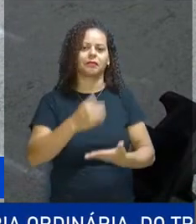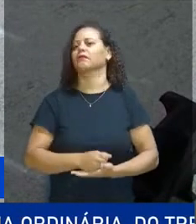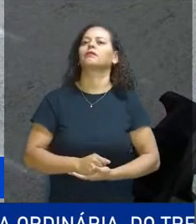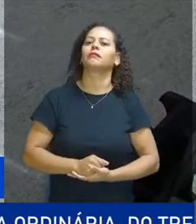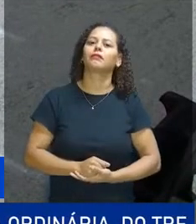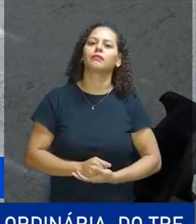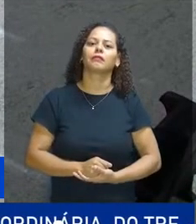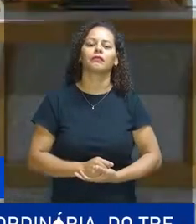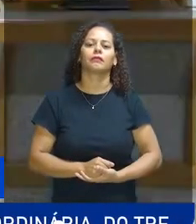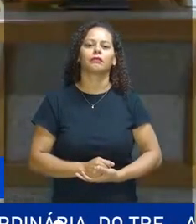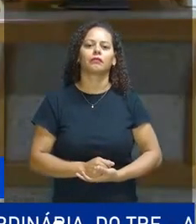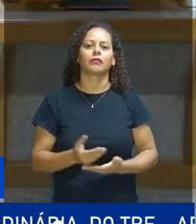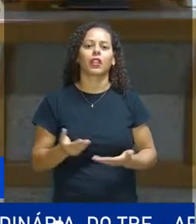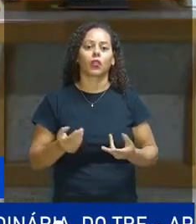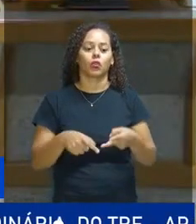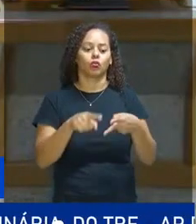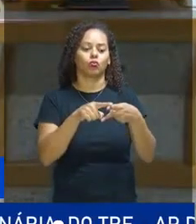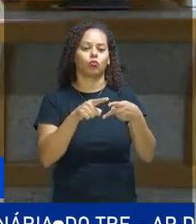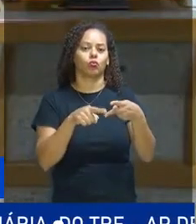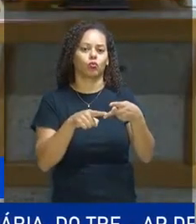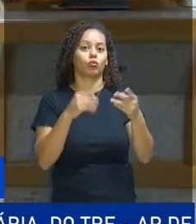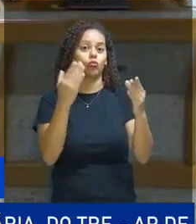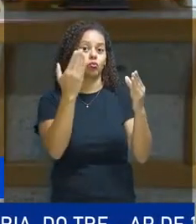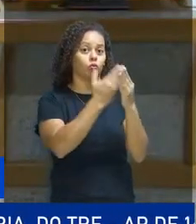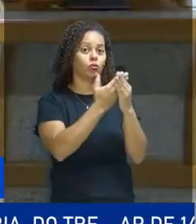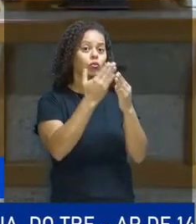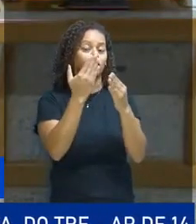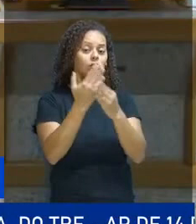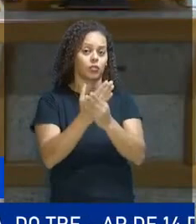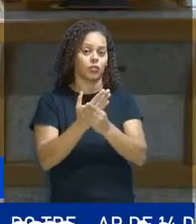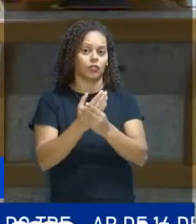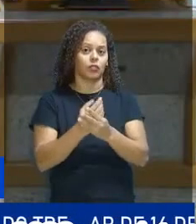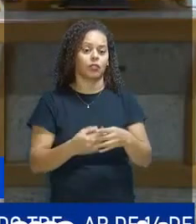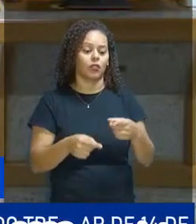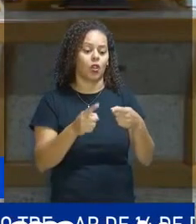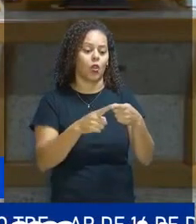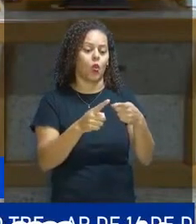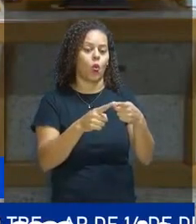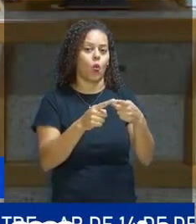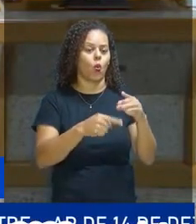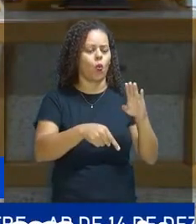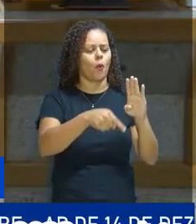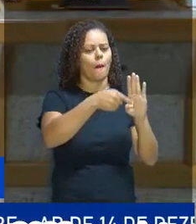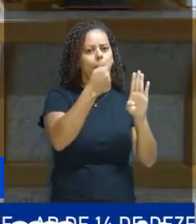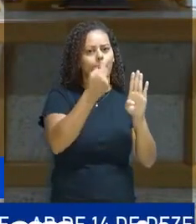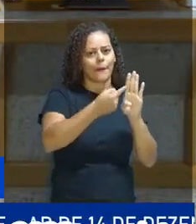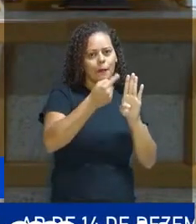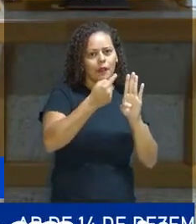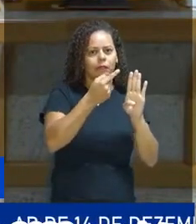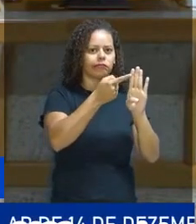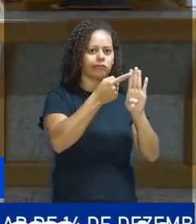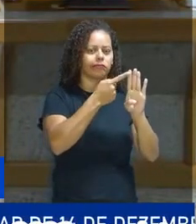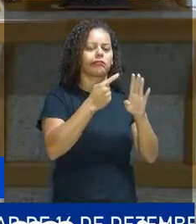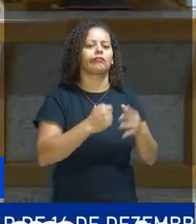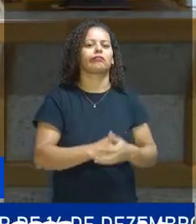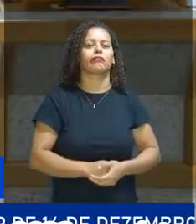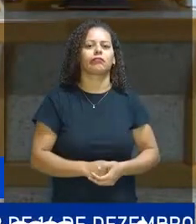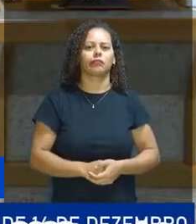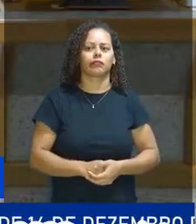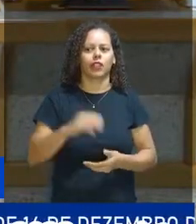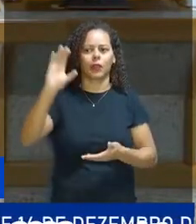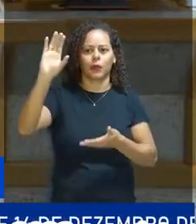aos nossos julgamentos. Temos dois processos muito importantes hoje para foco julgar. Na mesa e começando do pleno. Pelo item 1 da pauta, prestação de contas anual